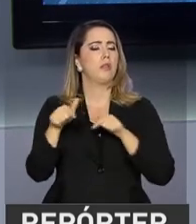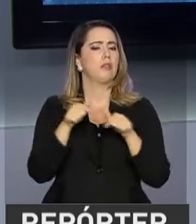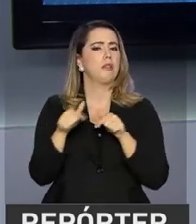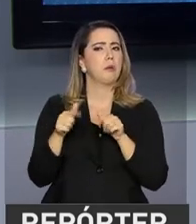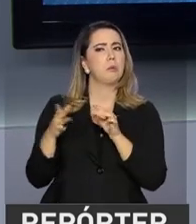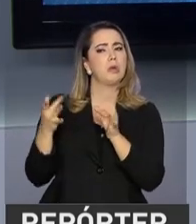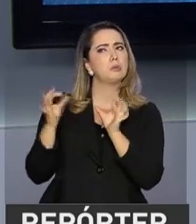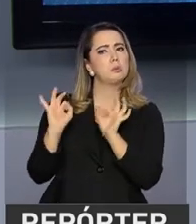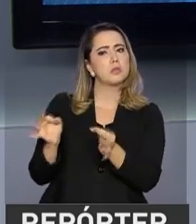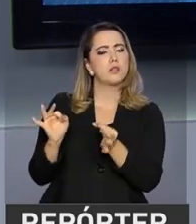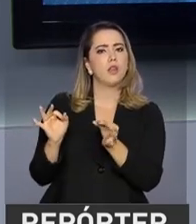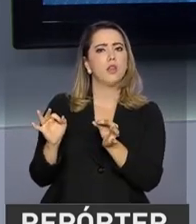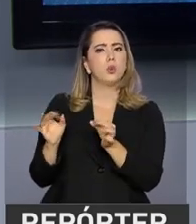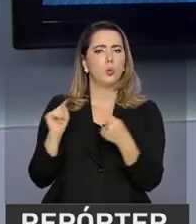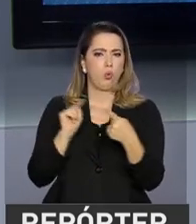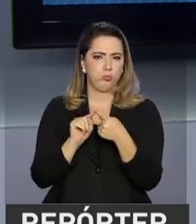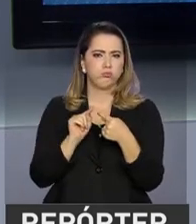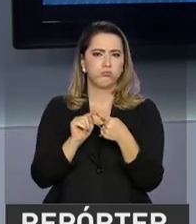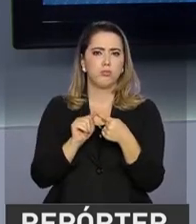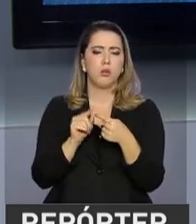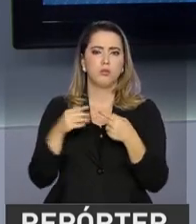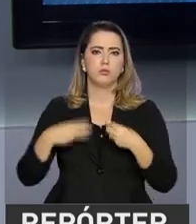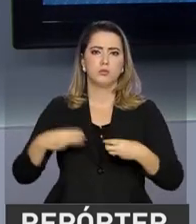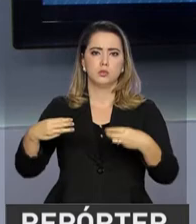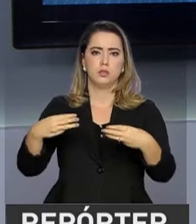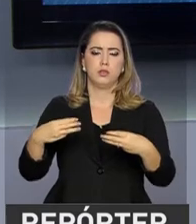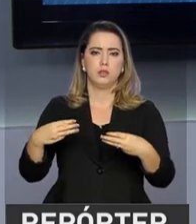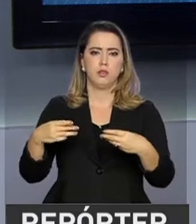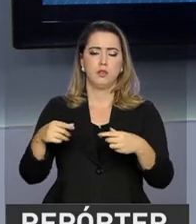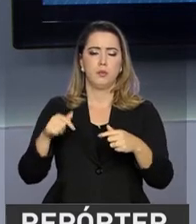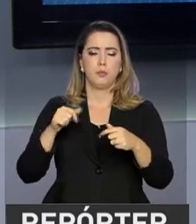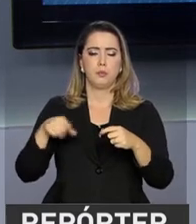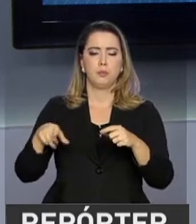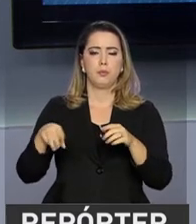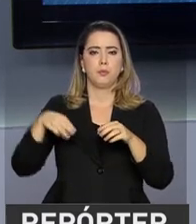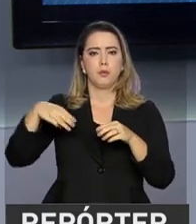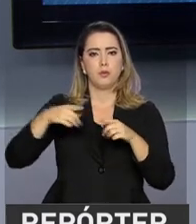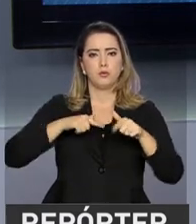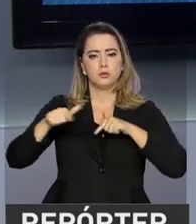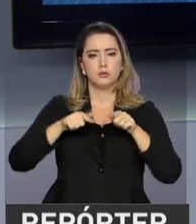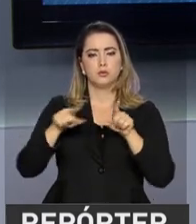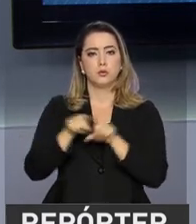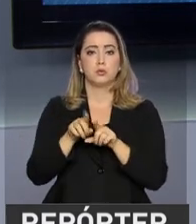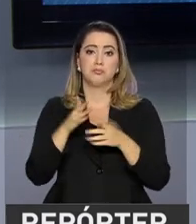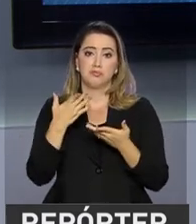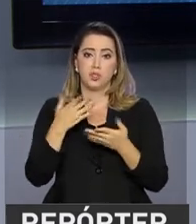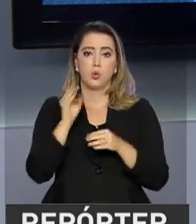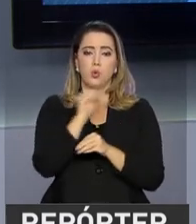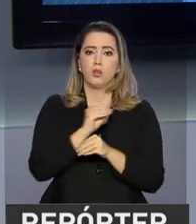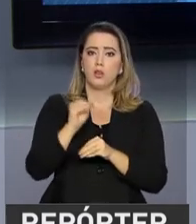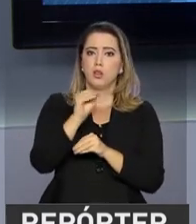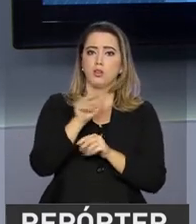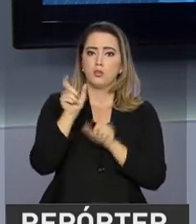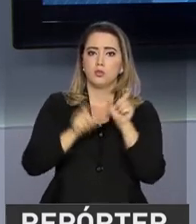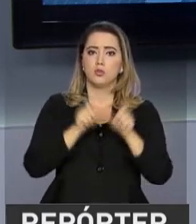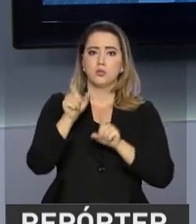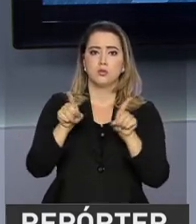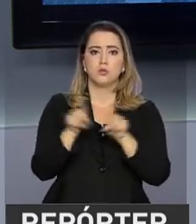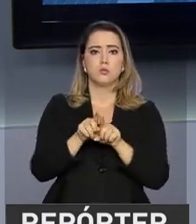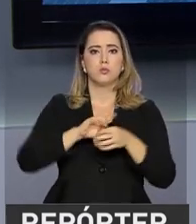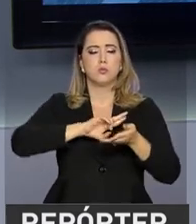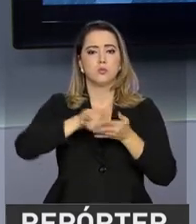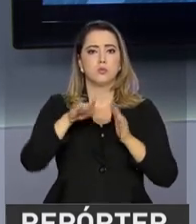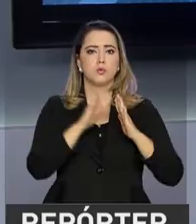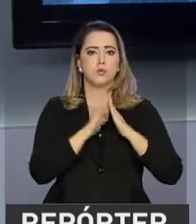trabalho são atividades como a produção de bens para o próprio consumo cuidados de pessoas afazeres domésticos não remunerados e